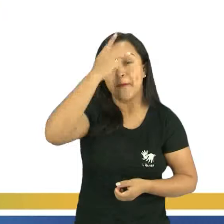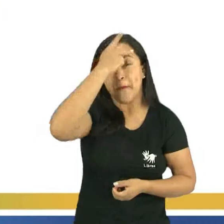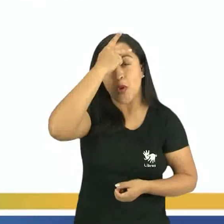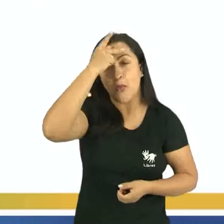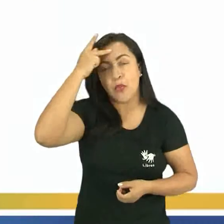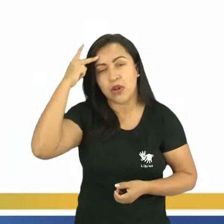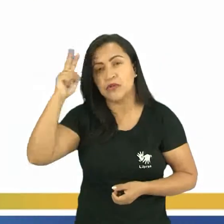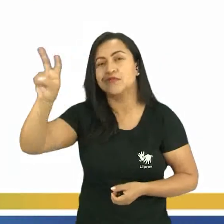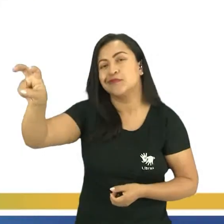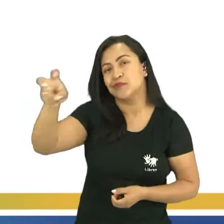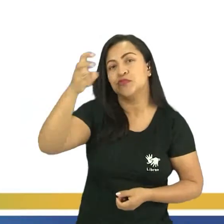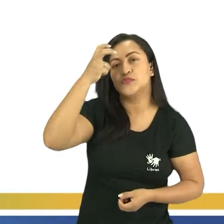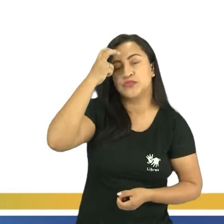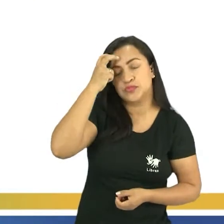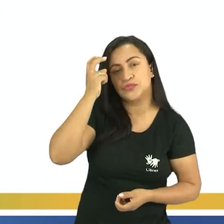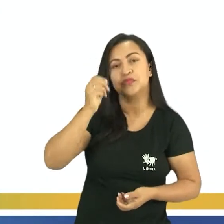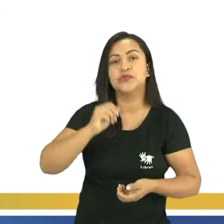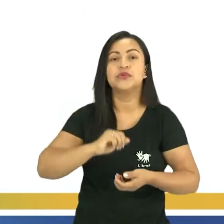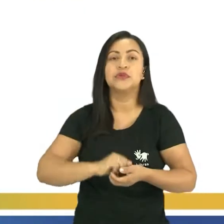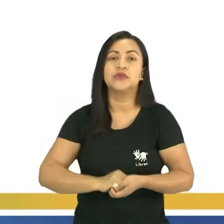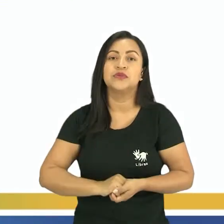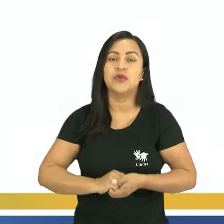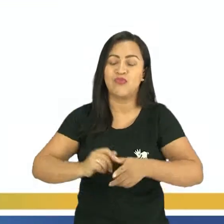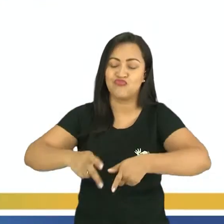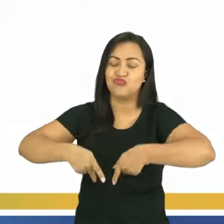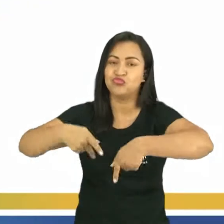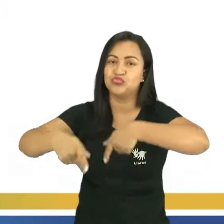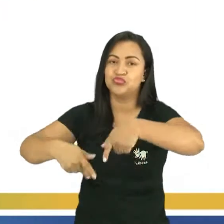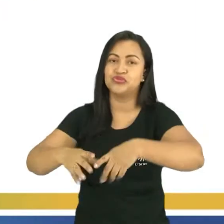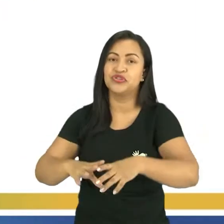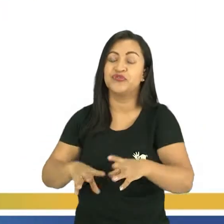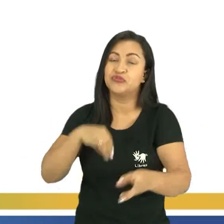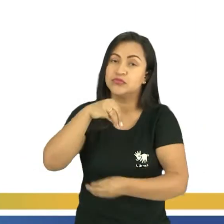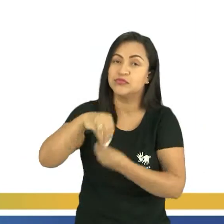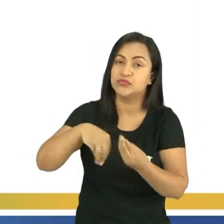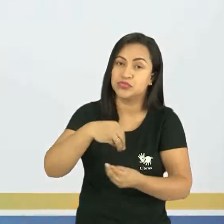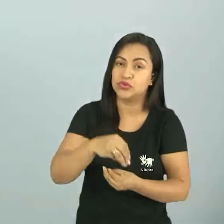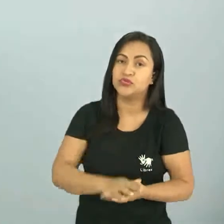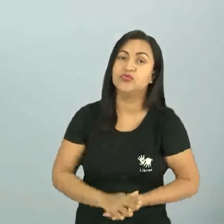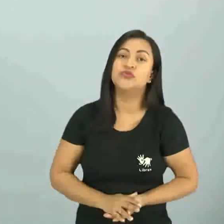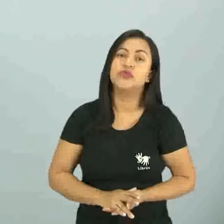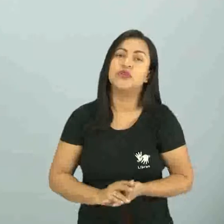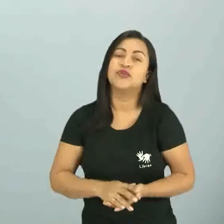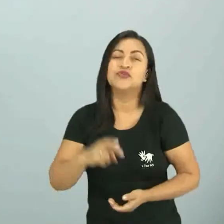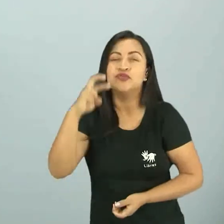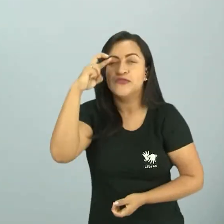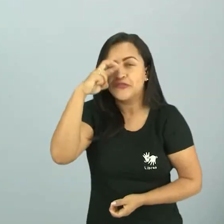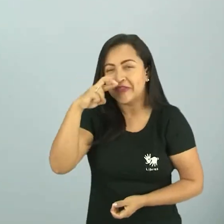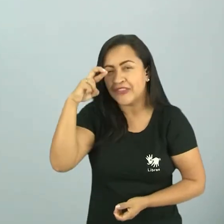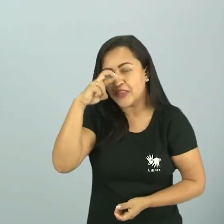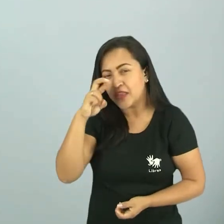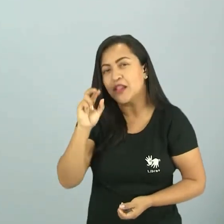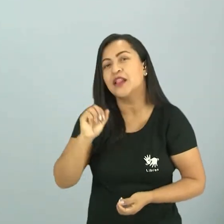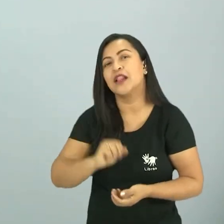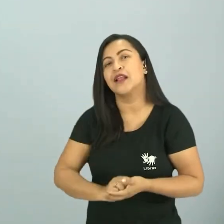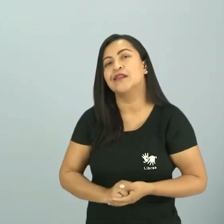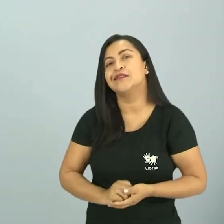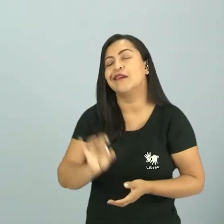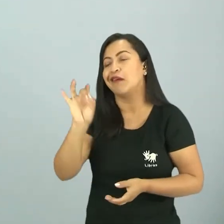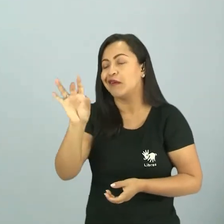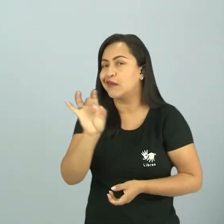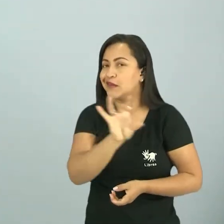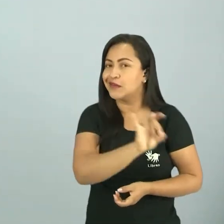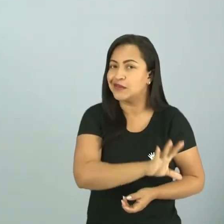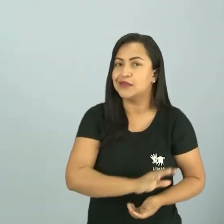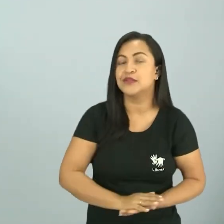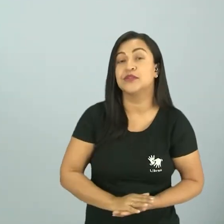populacionais, culturais, que vão se misturar bastante na Europa e a gente vai estar analisando, tá? Caso a caso,